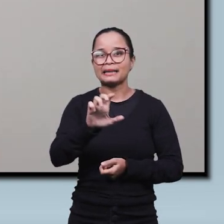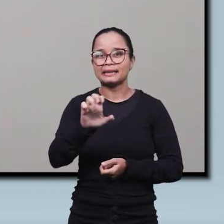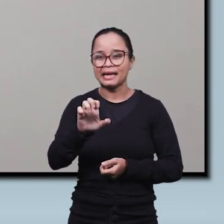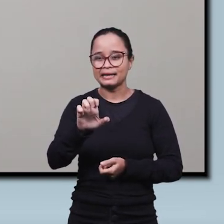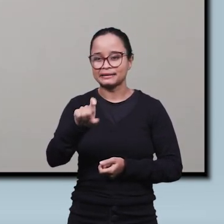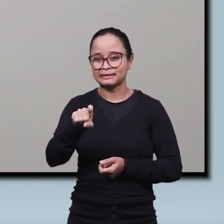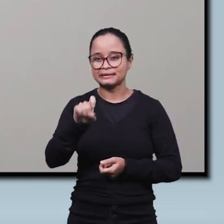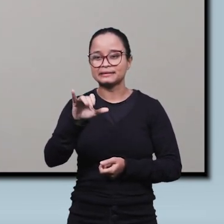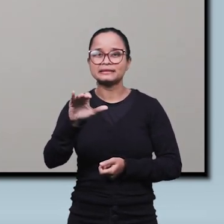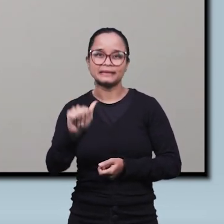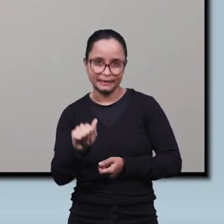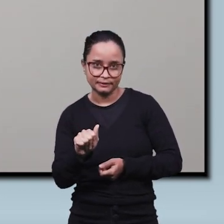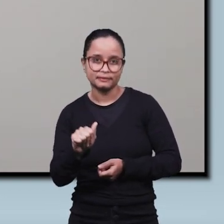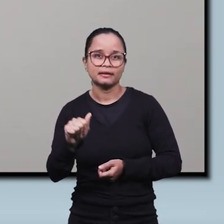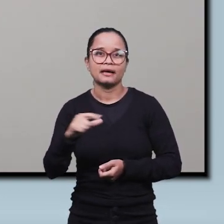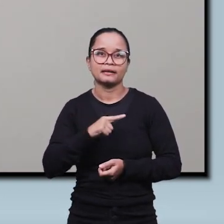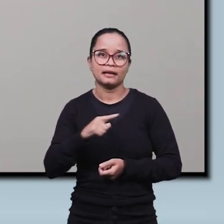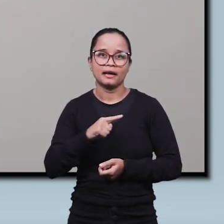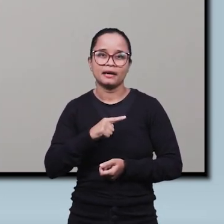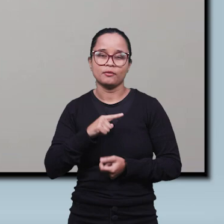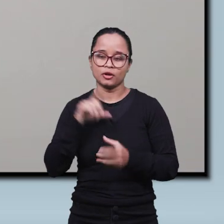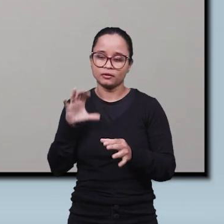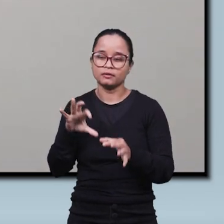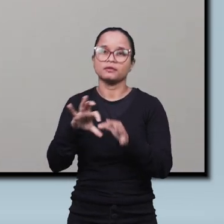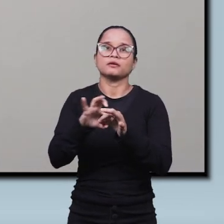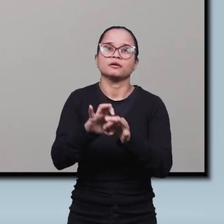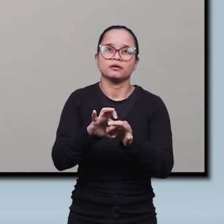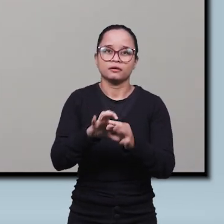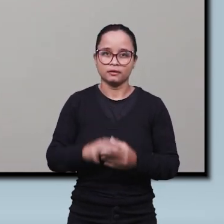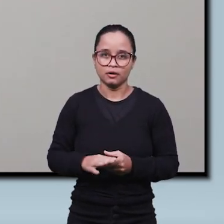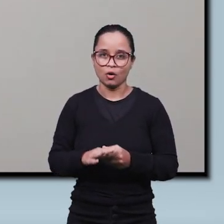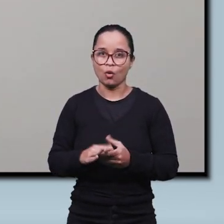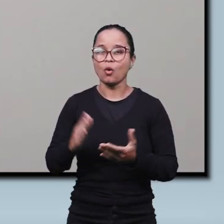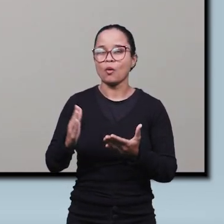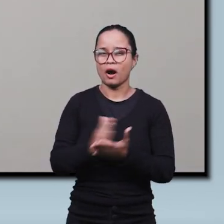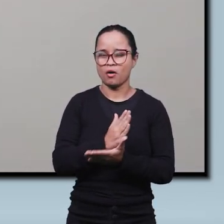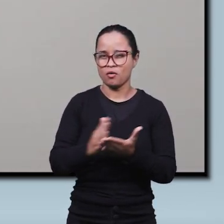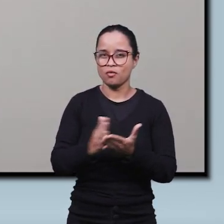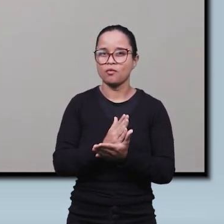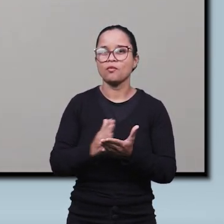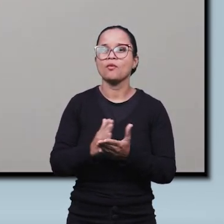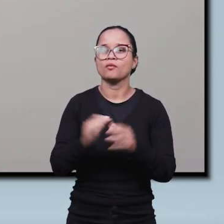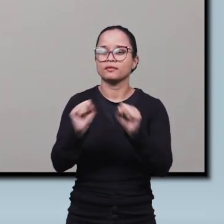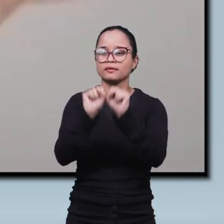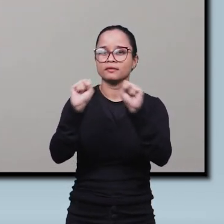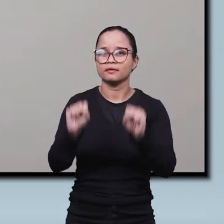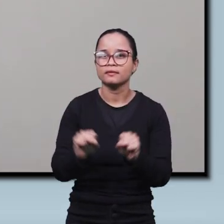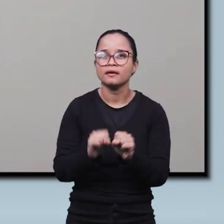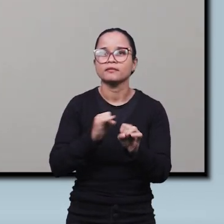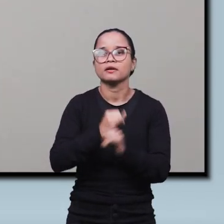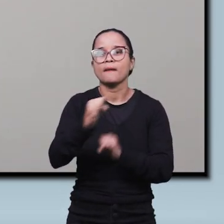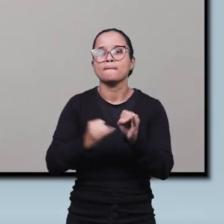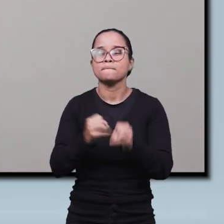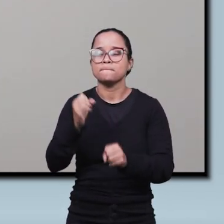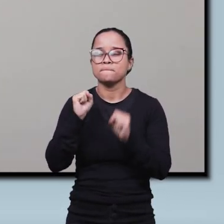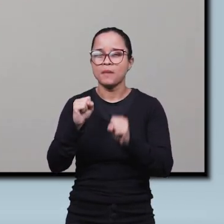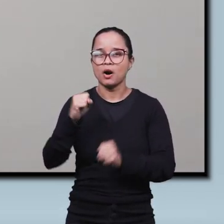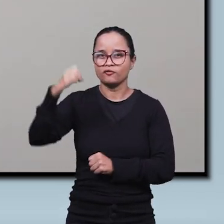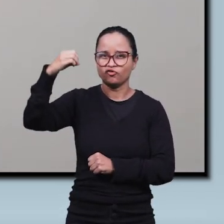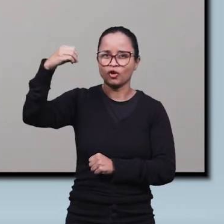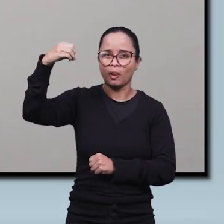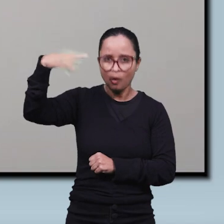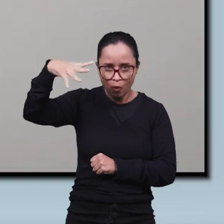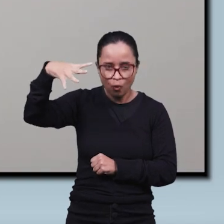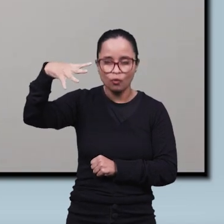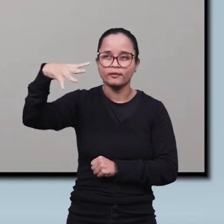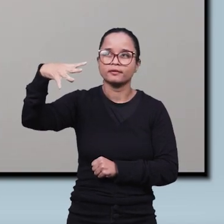Através da conexão dele com algumas plataformas, nós podemos acender luzes, nós